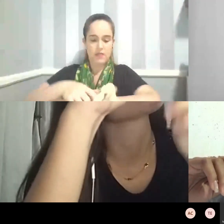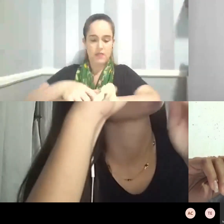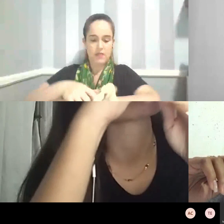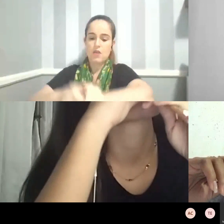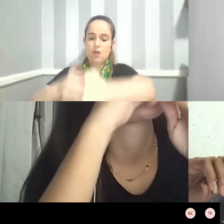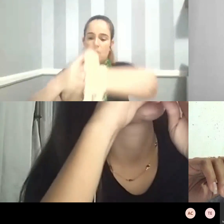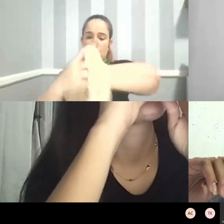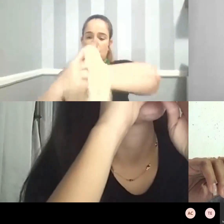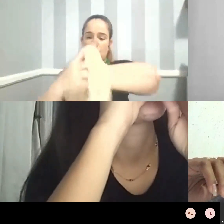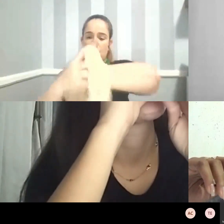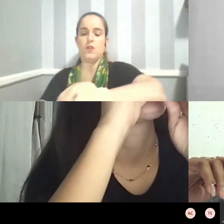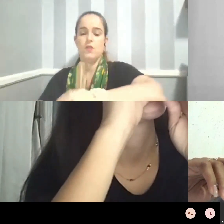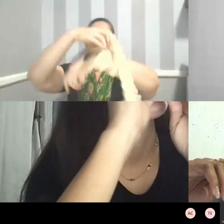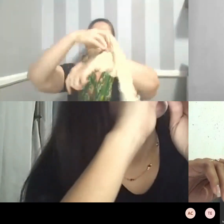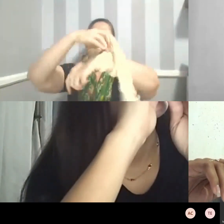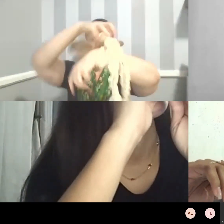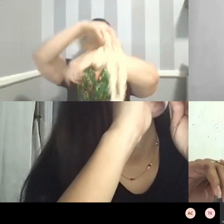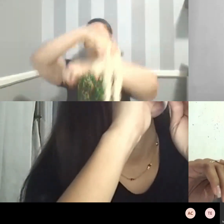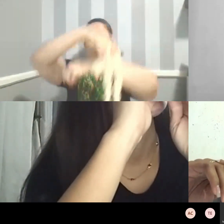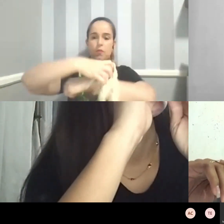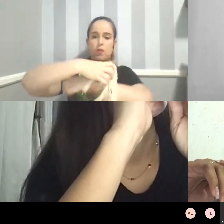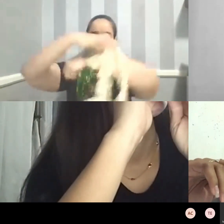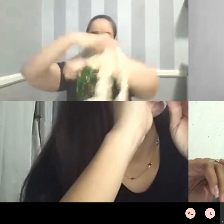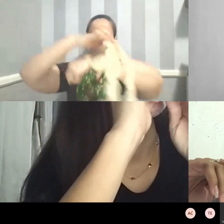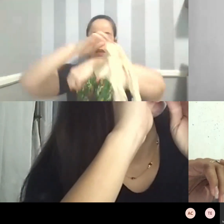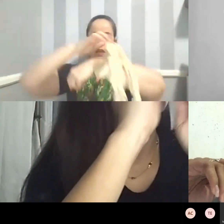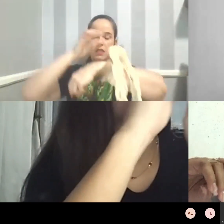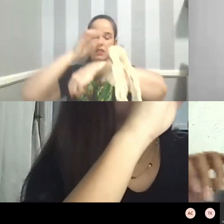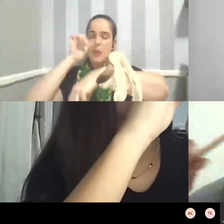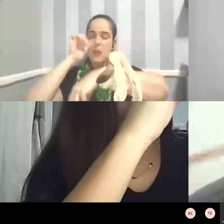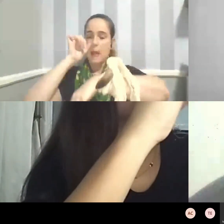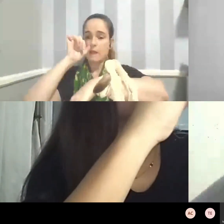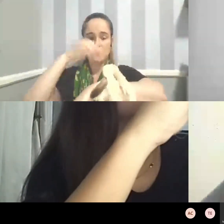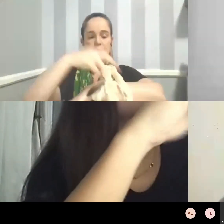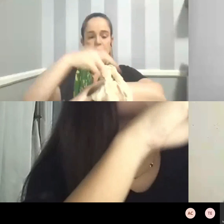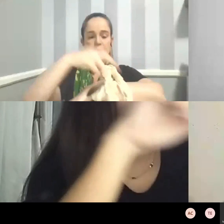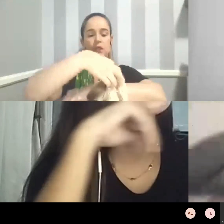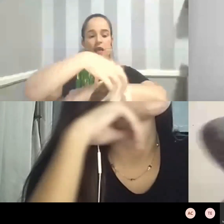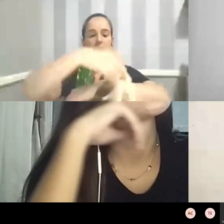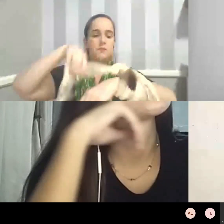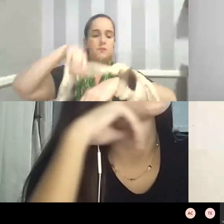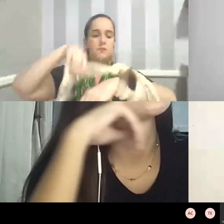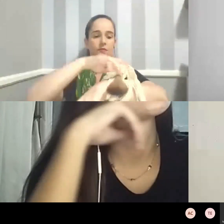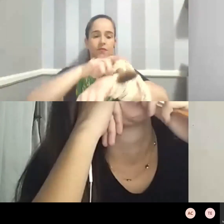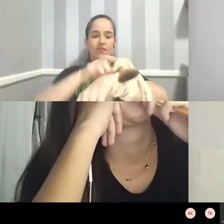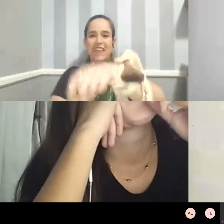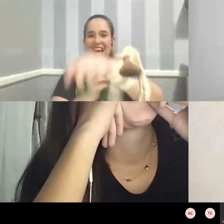Oi. Então, aqui, eu tô com o meu Já tinha amarrado torniquete. meu braço no Tá?